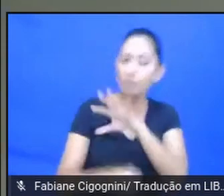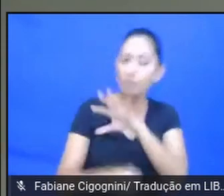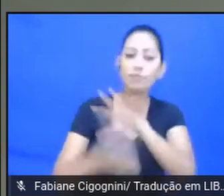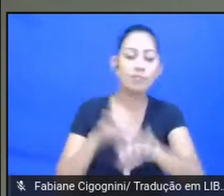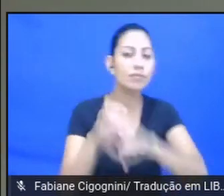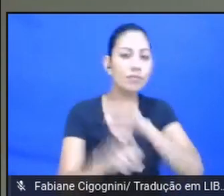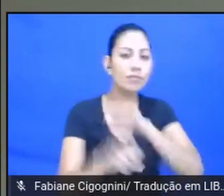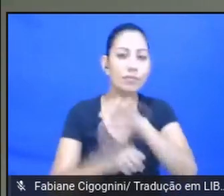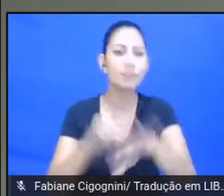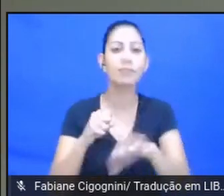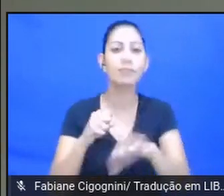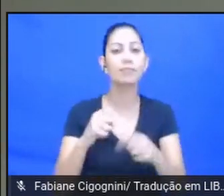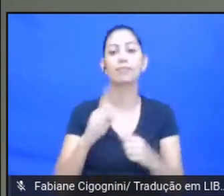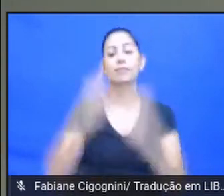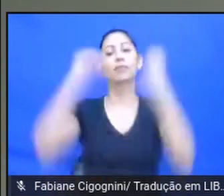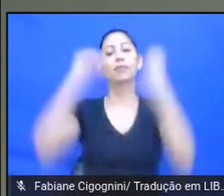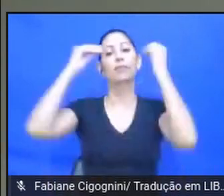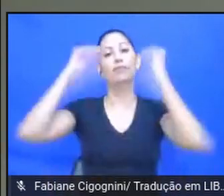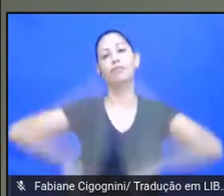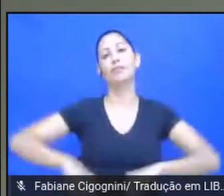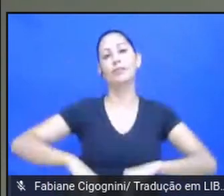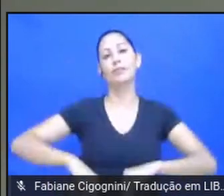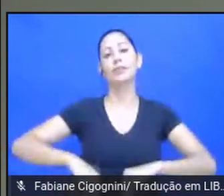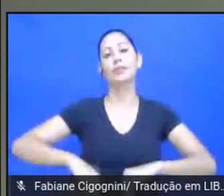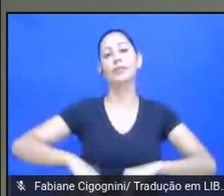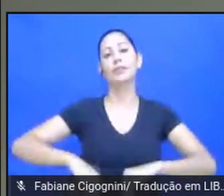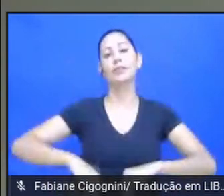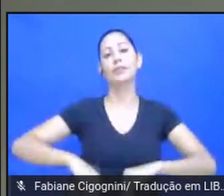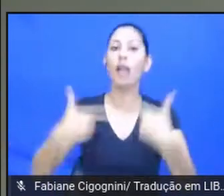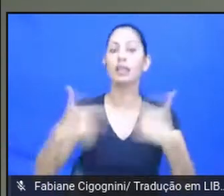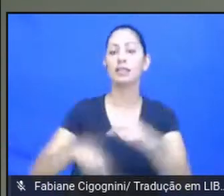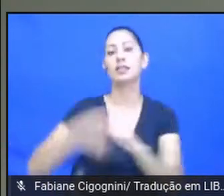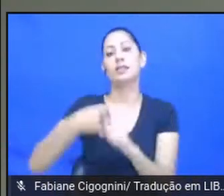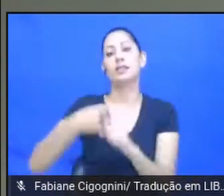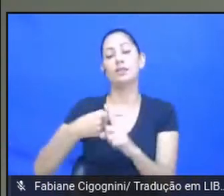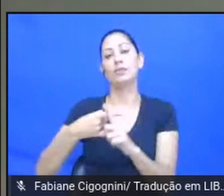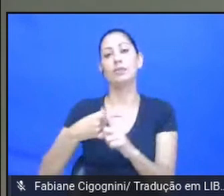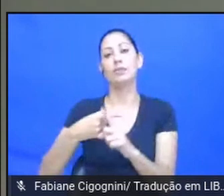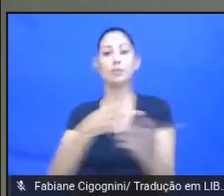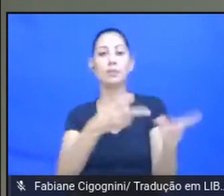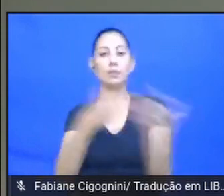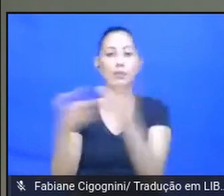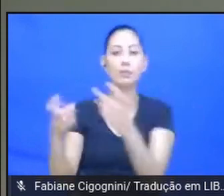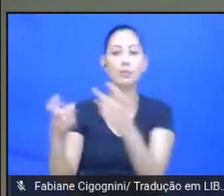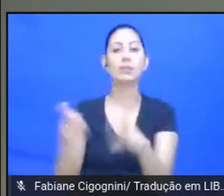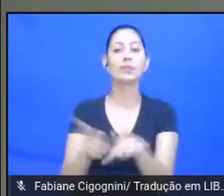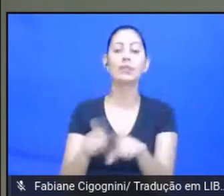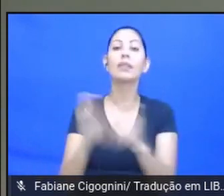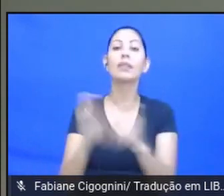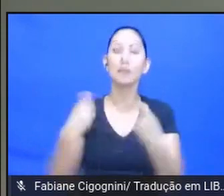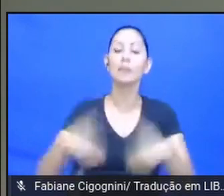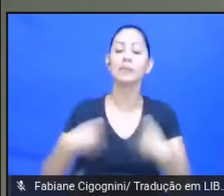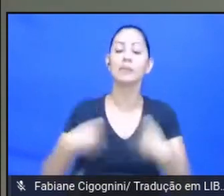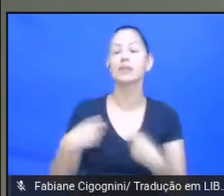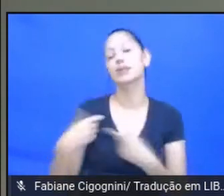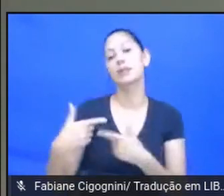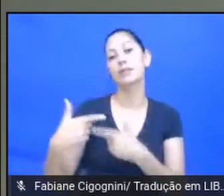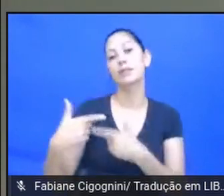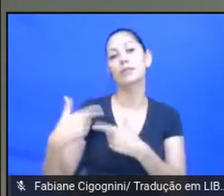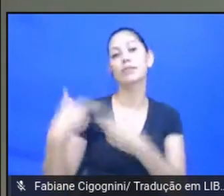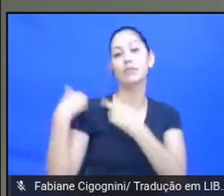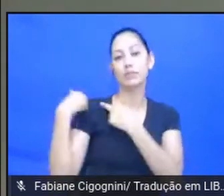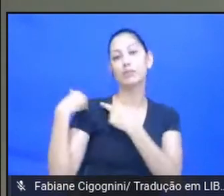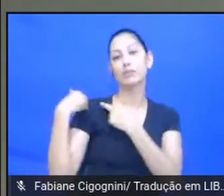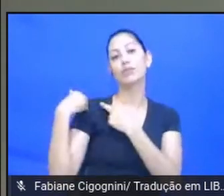das dificuldades e para que percebam que temos um papel fundamental